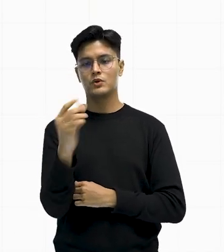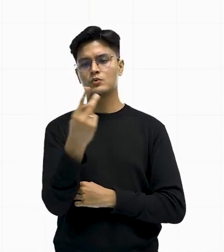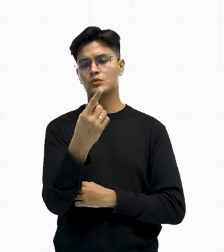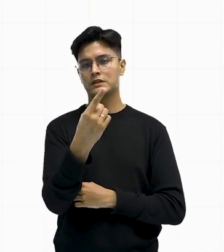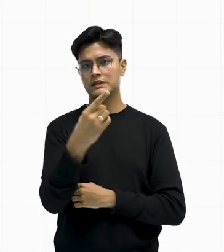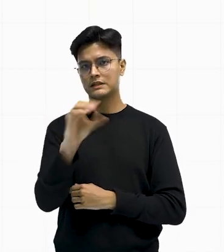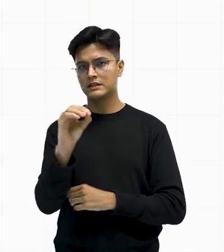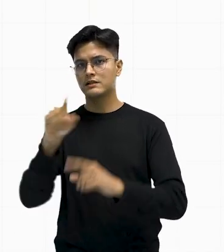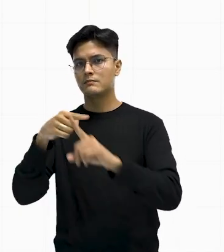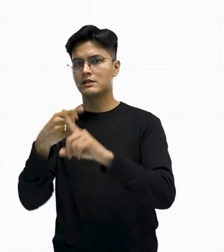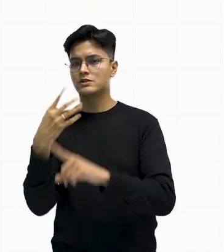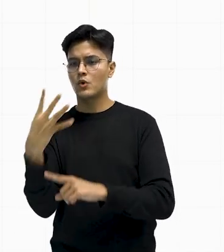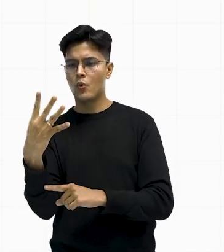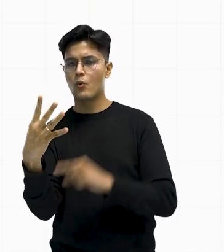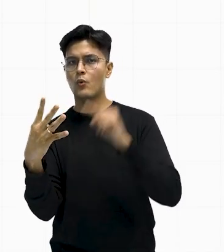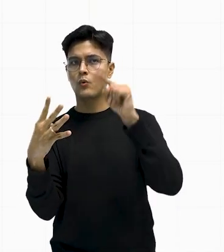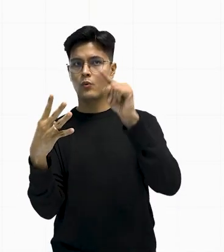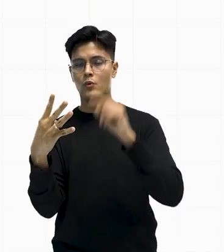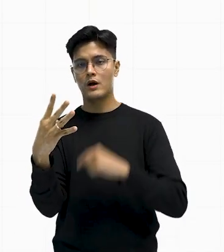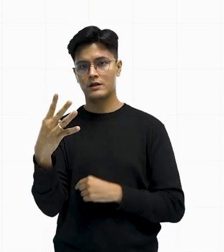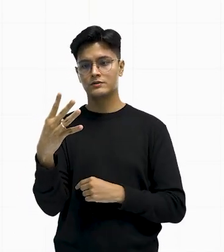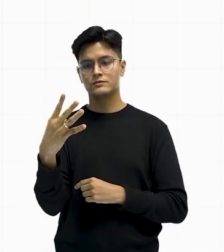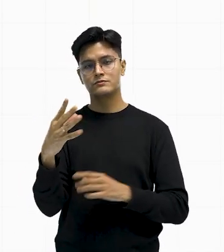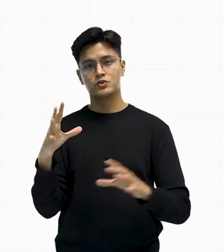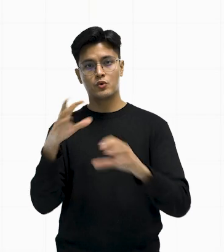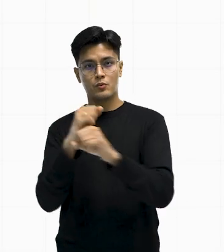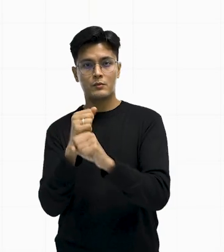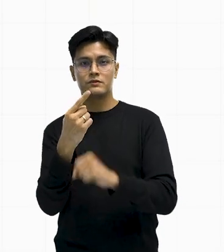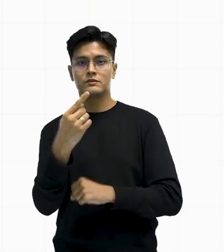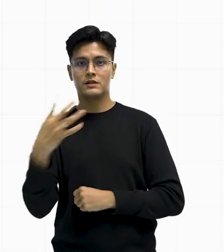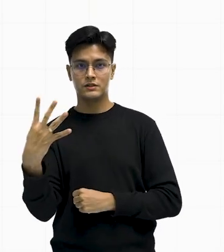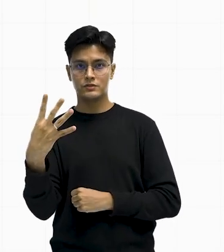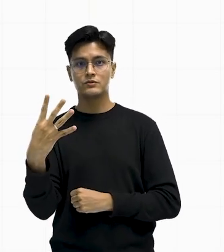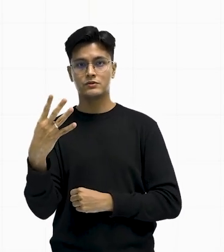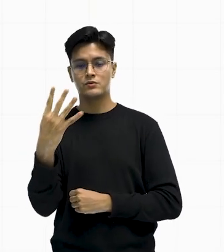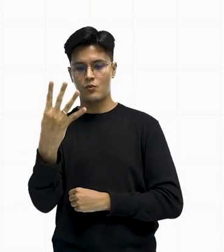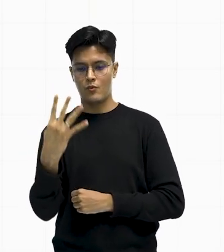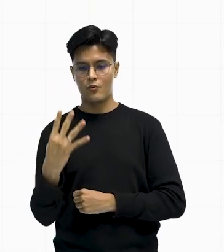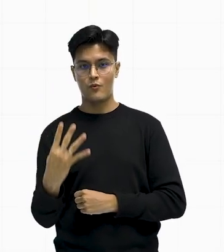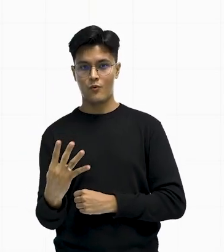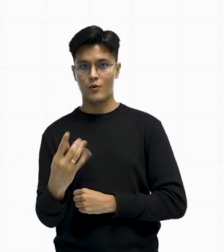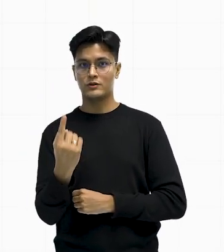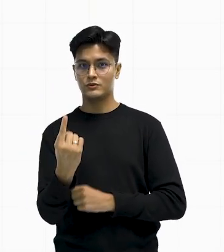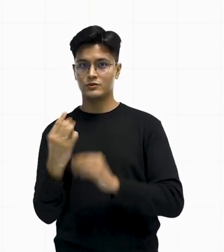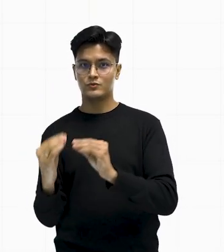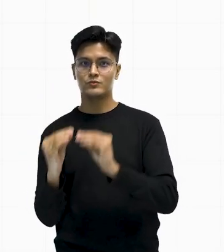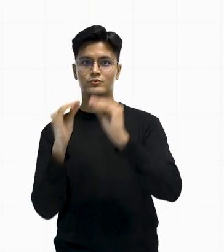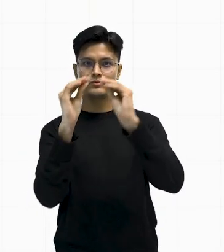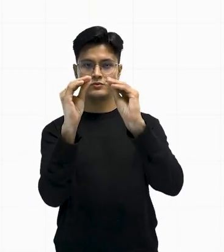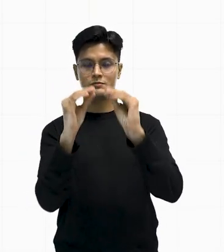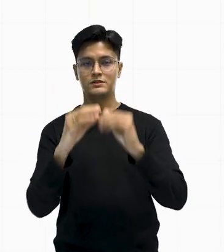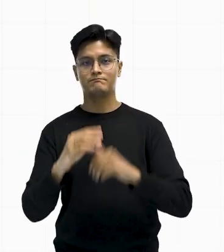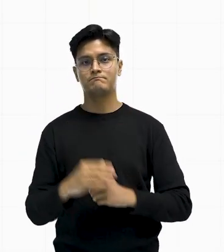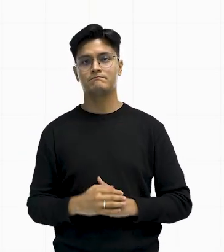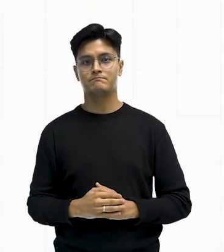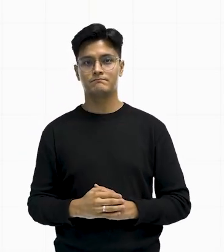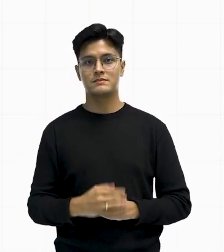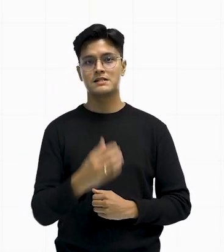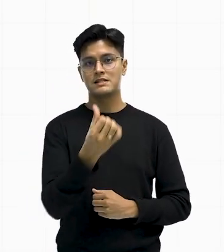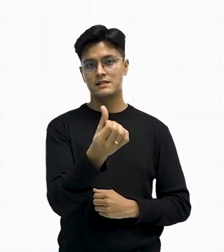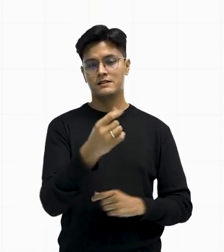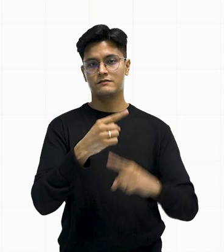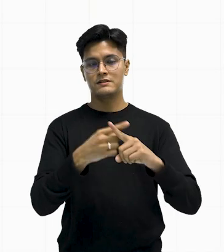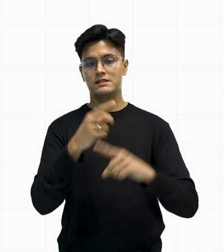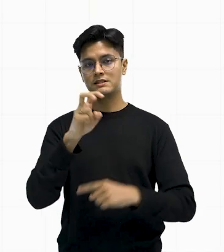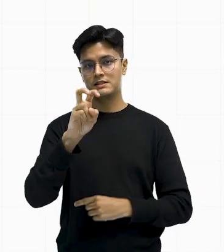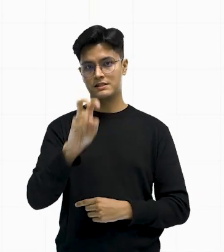cima, somando, é 14. Desce o 4 e sobe 1 aqui no próximo valor. 6 vezes 5